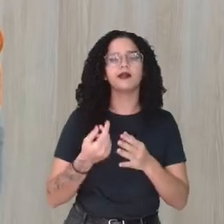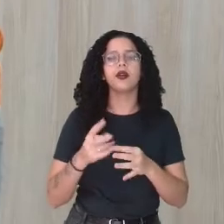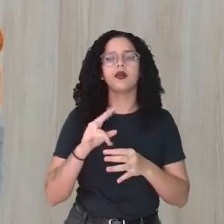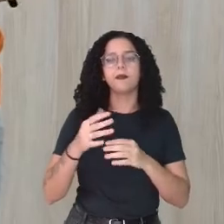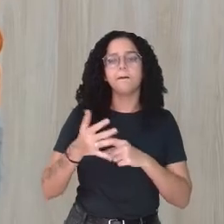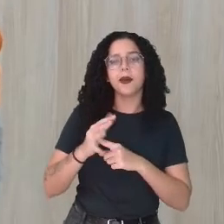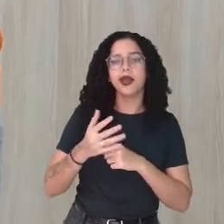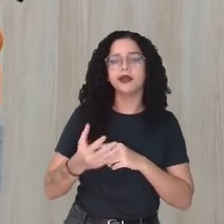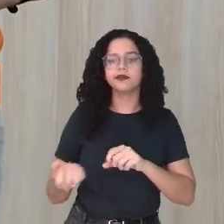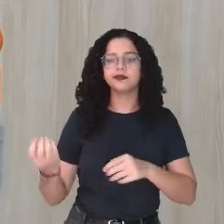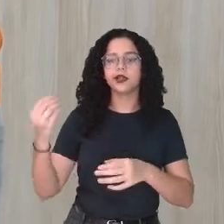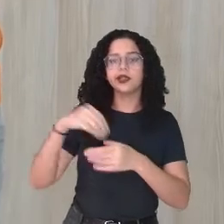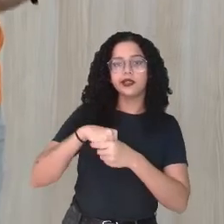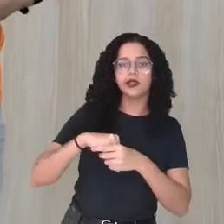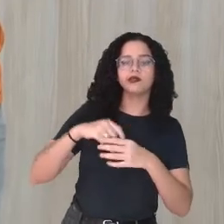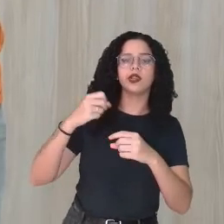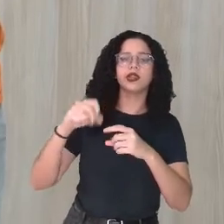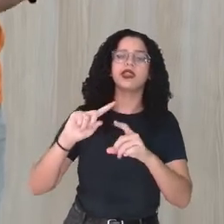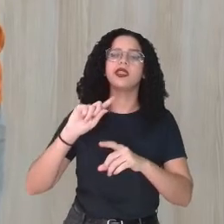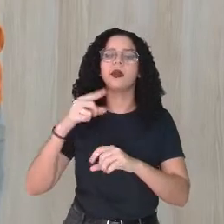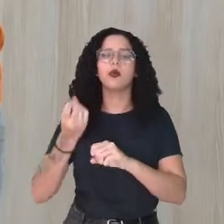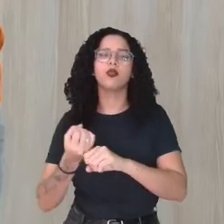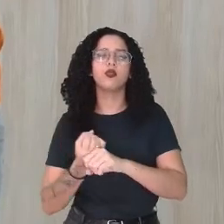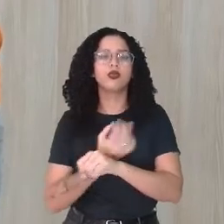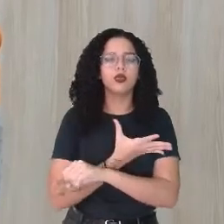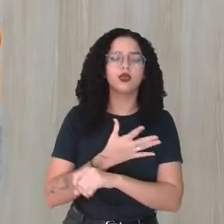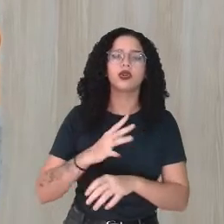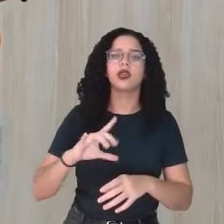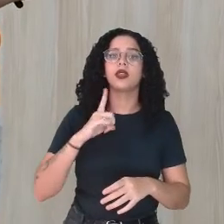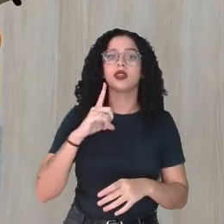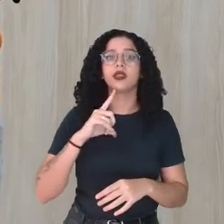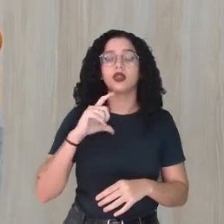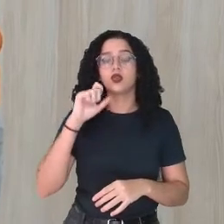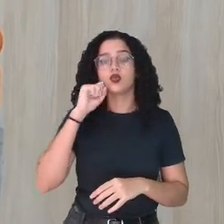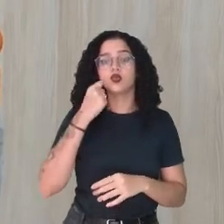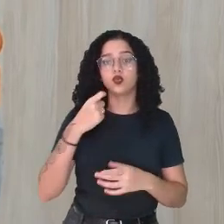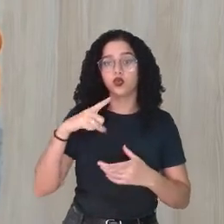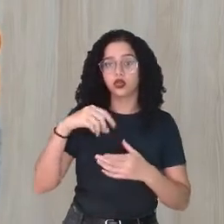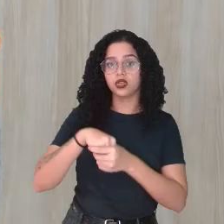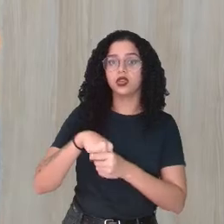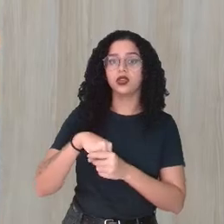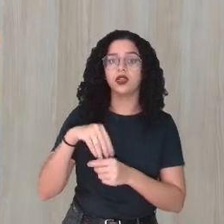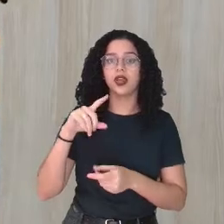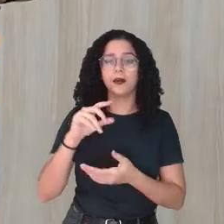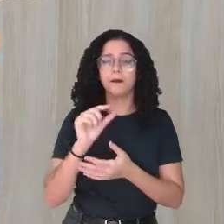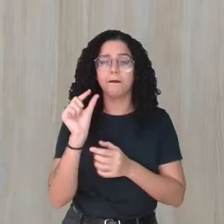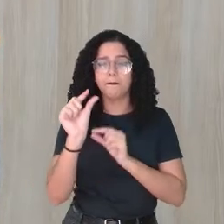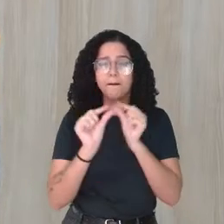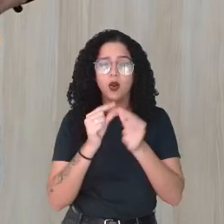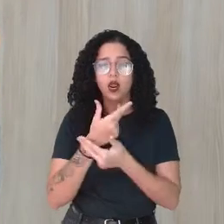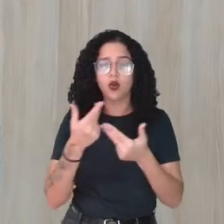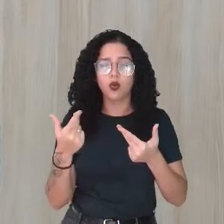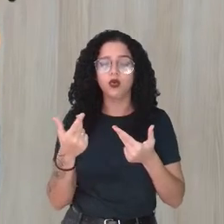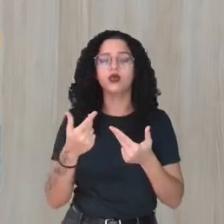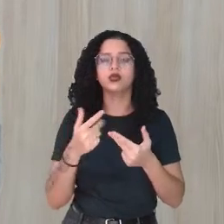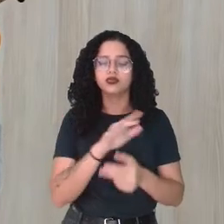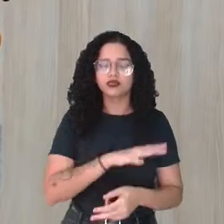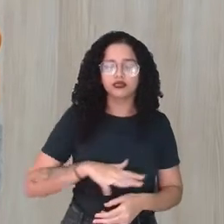vai fazendo, abrindo, né, sulcos, né, são pequenas valas no terreno para